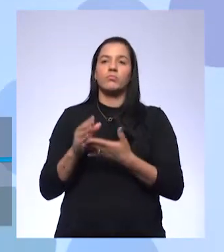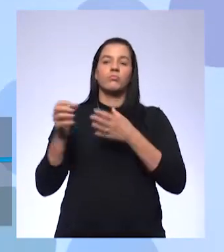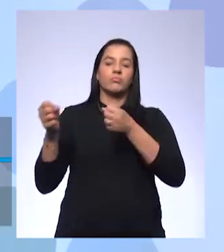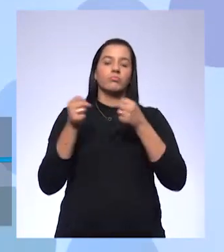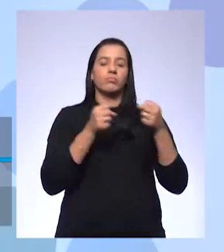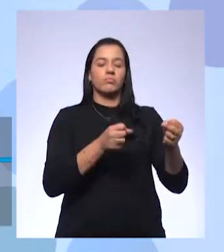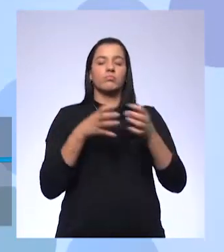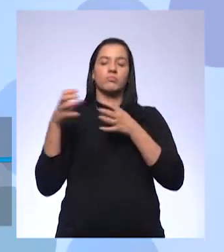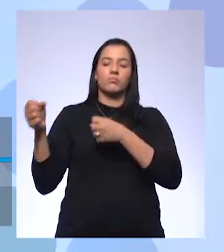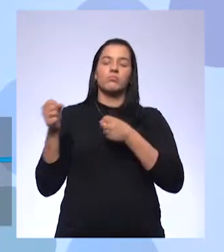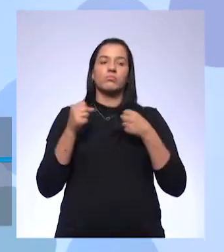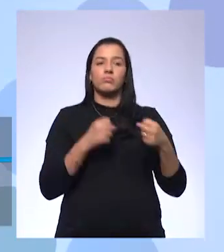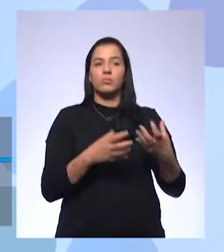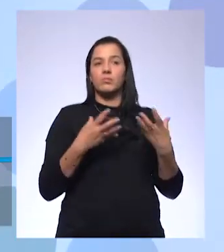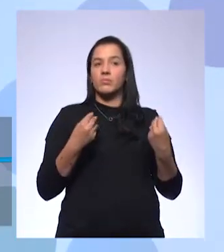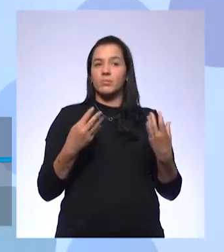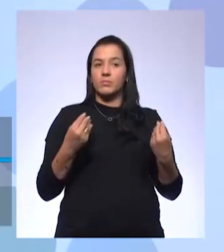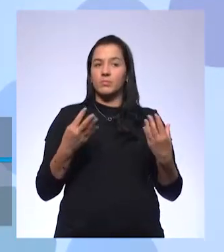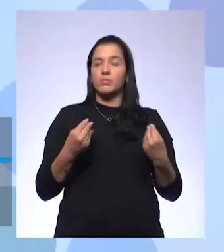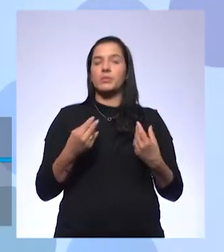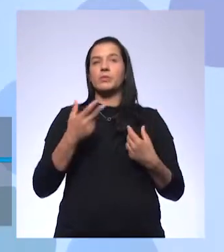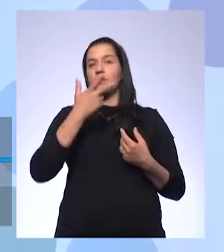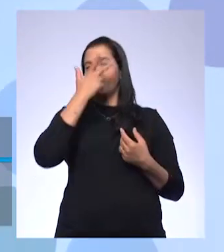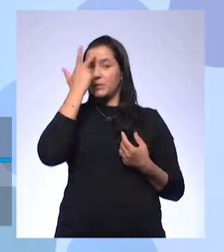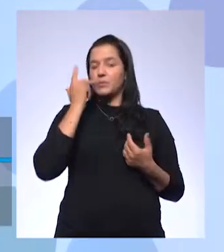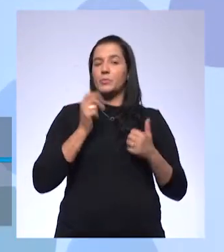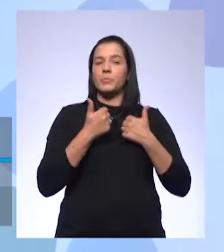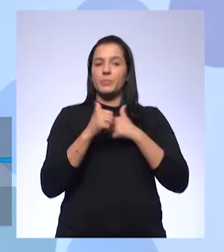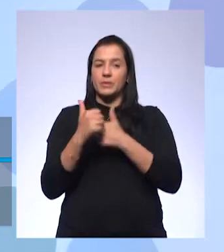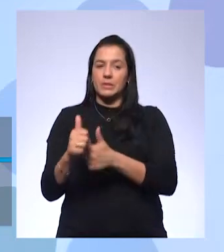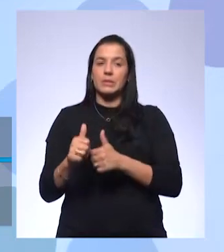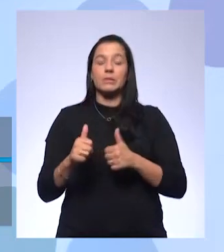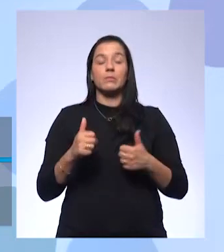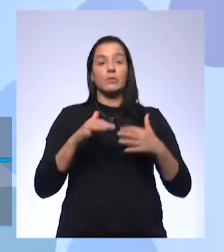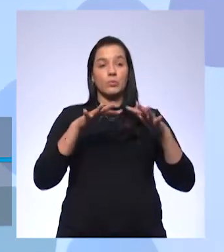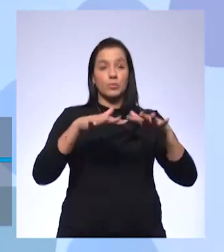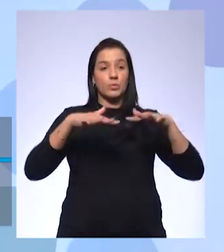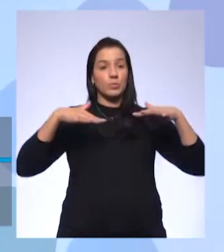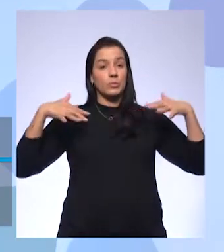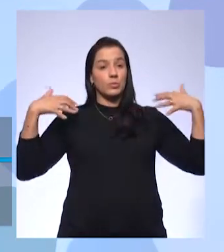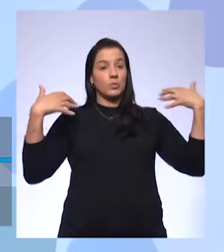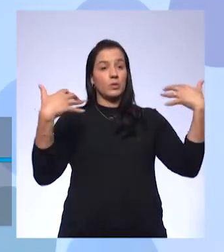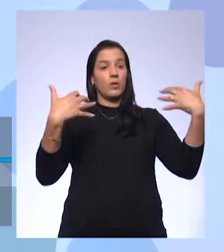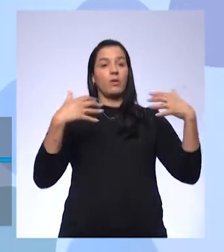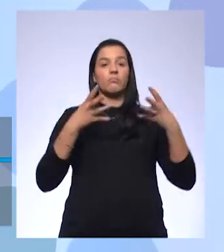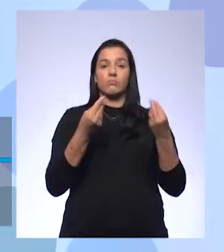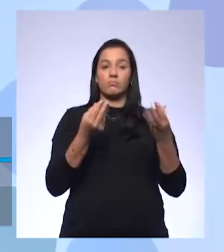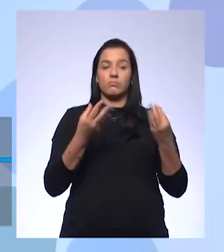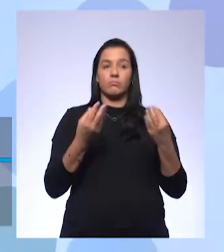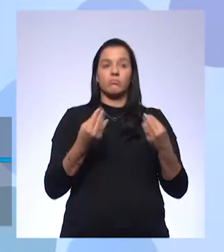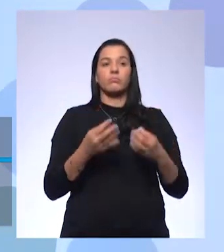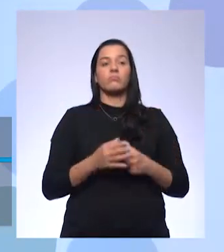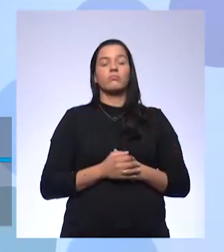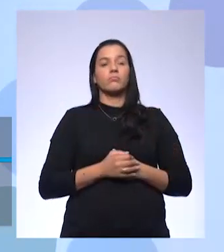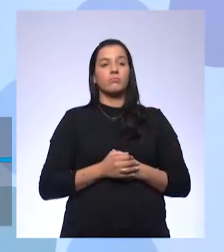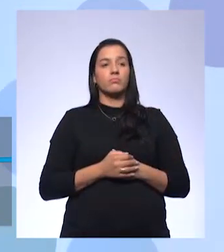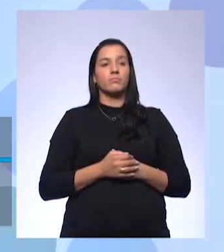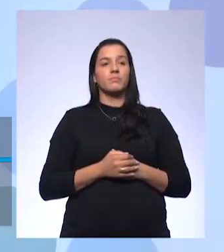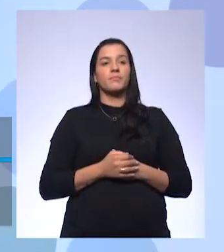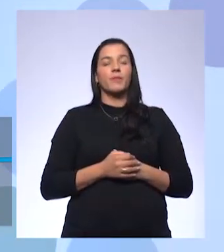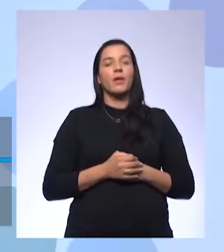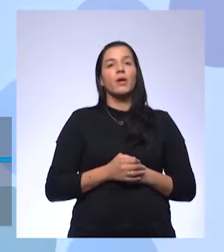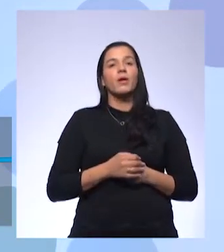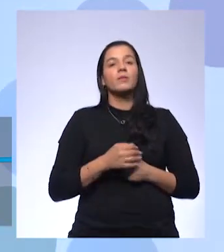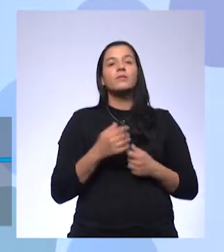que muita gente foi perseguida nesse momento, né? Precisava de um estádio para abrigar todas as pessoas,